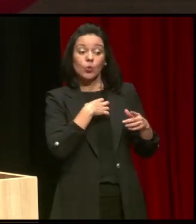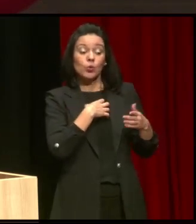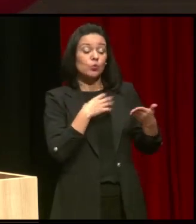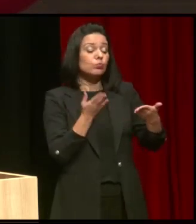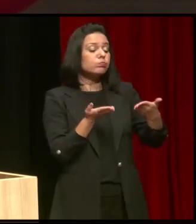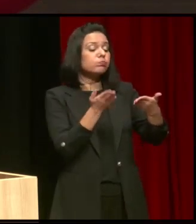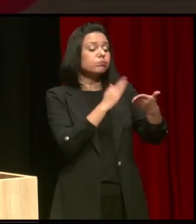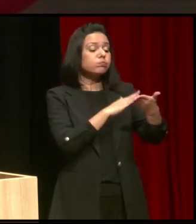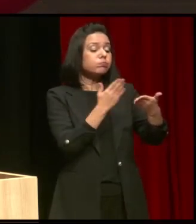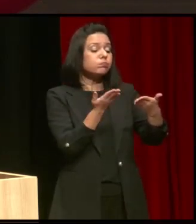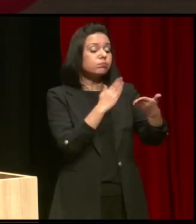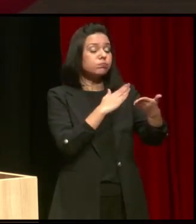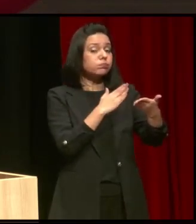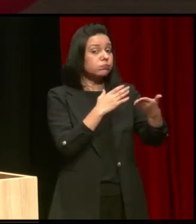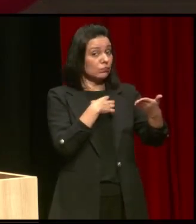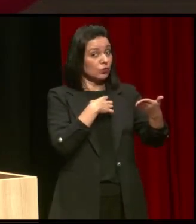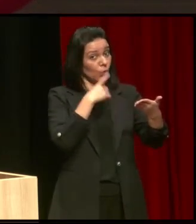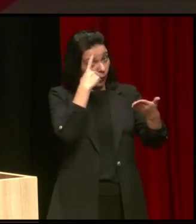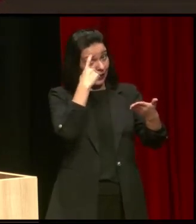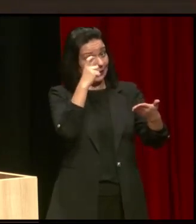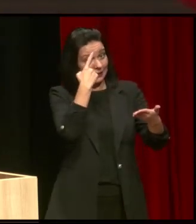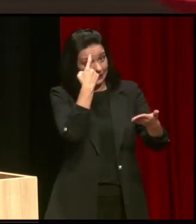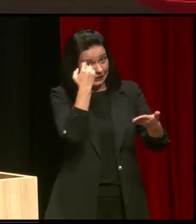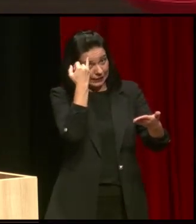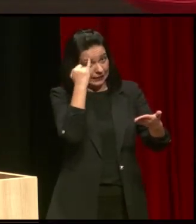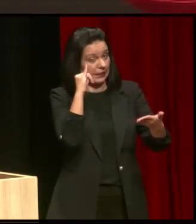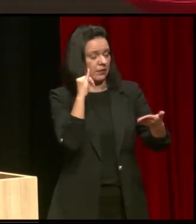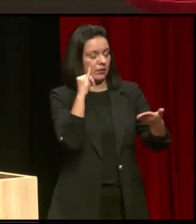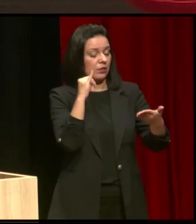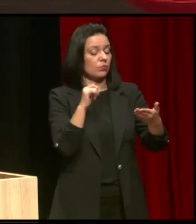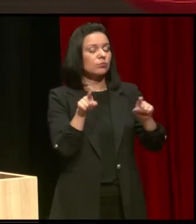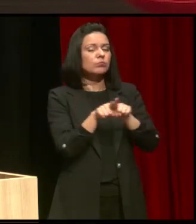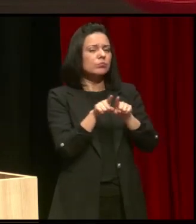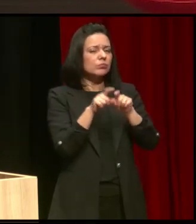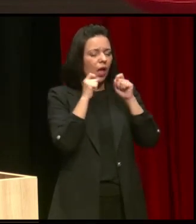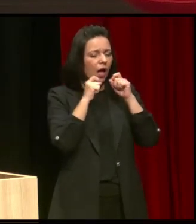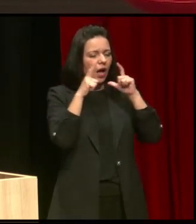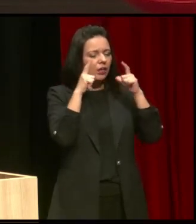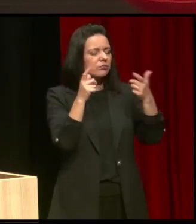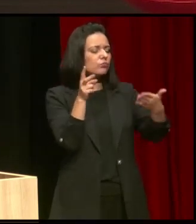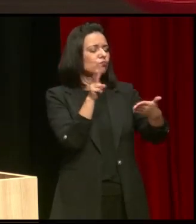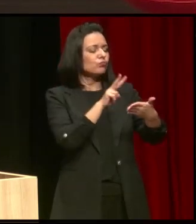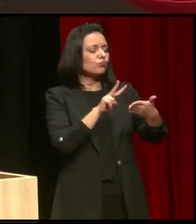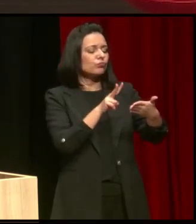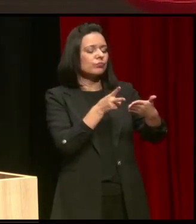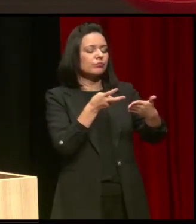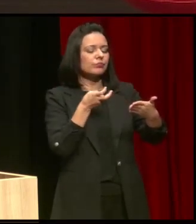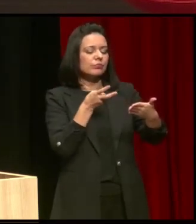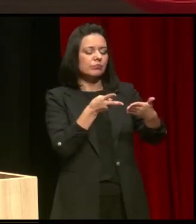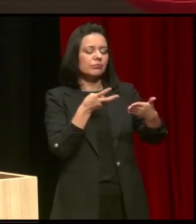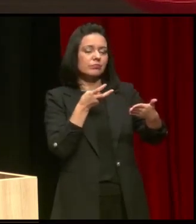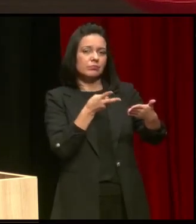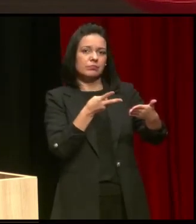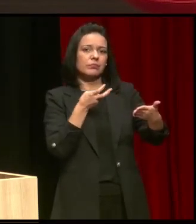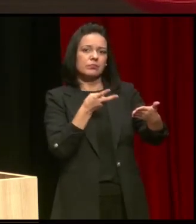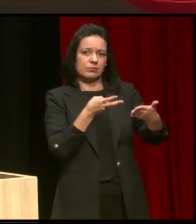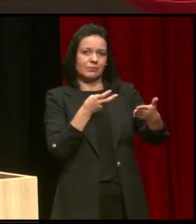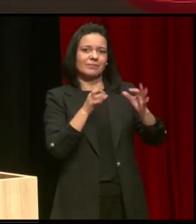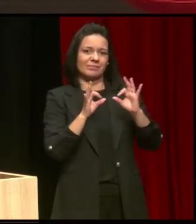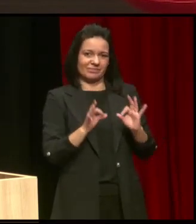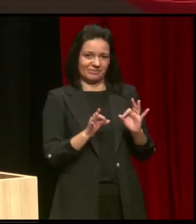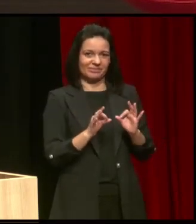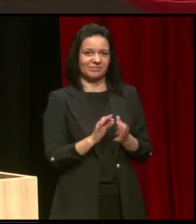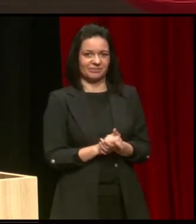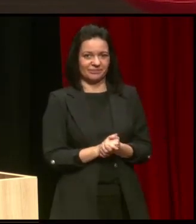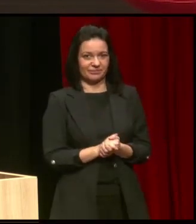ouve. Ou abre os olhos e lê, deixa Deus falar com você e o Espírito Santo vai cuidar do